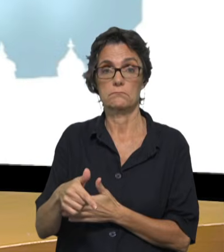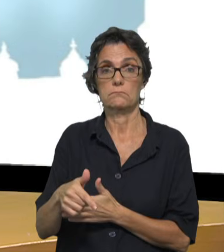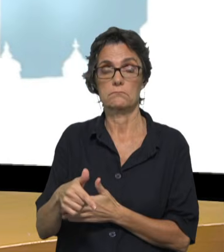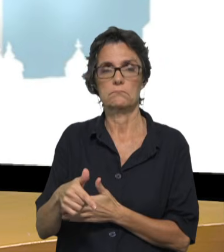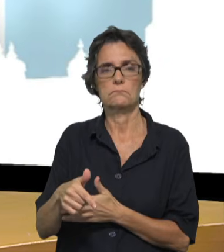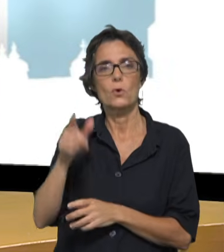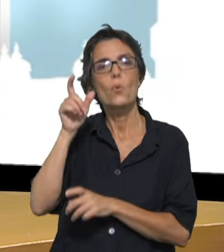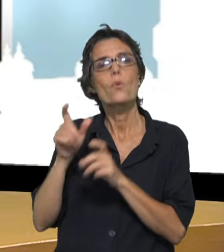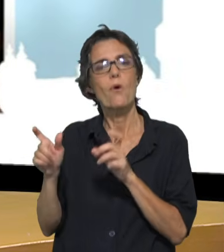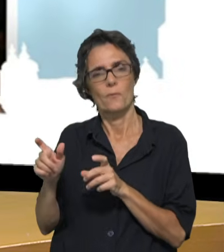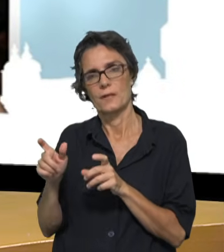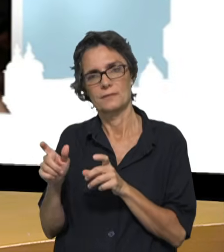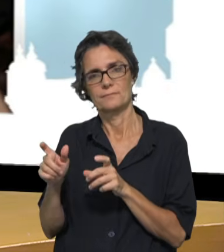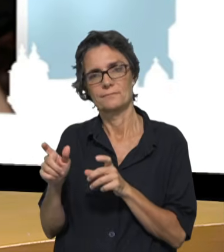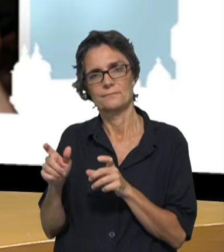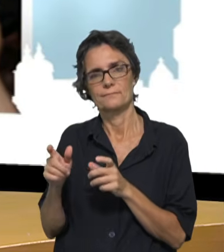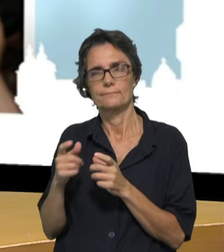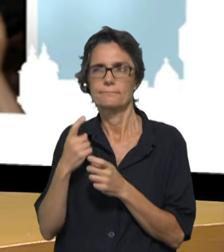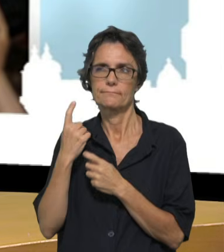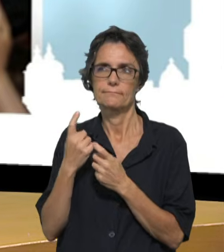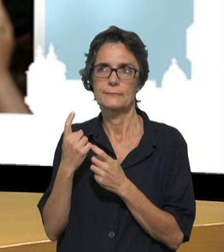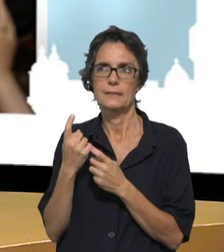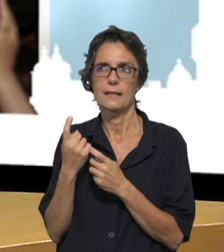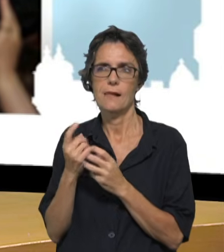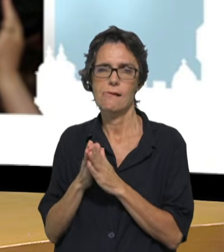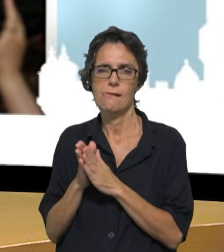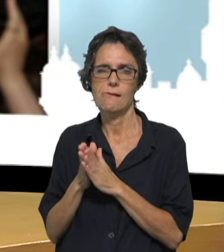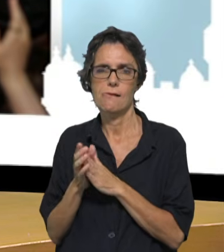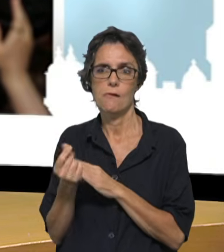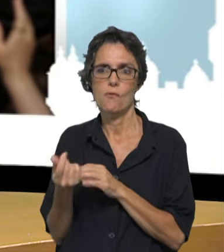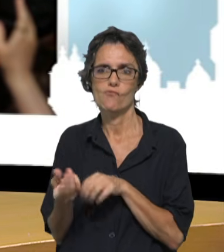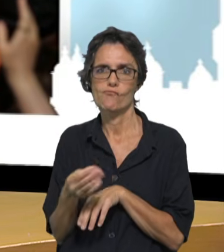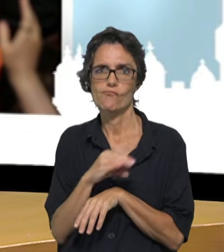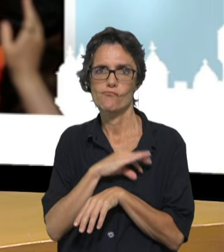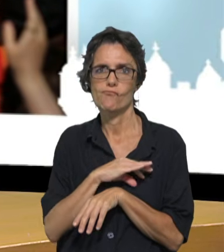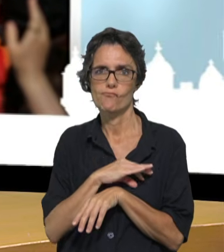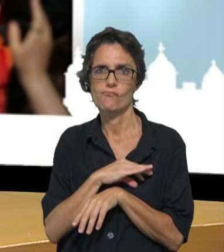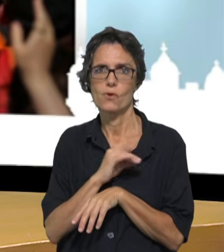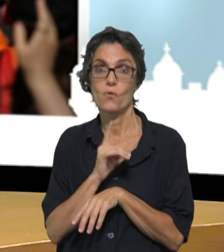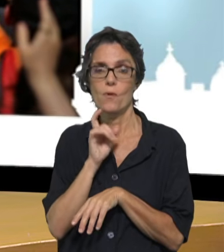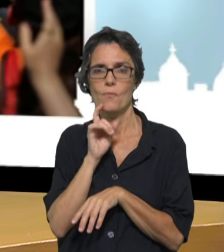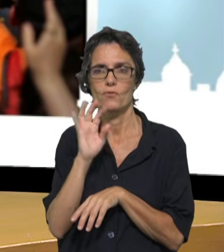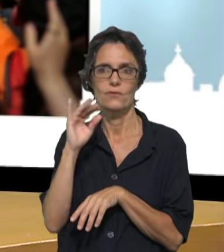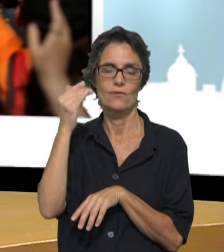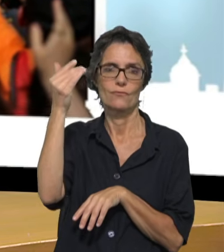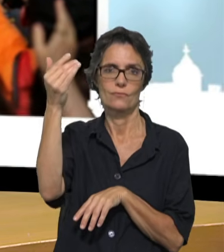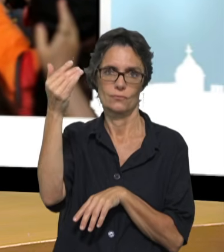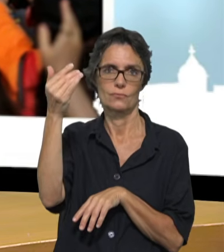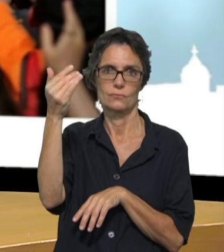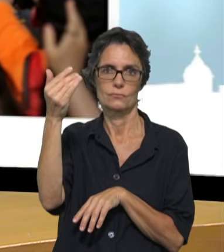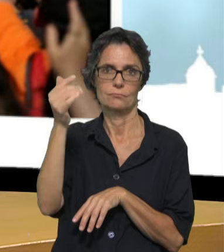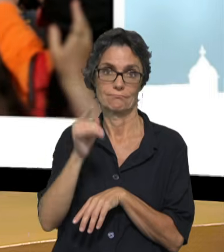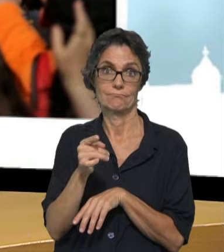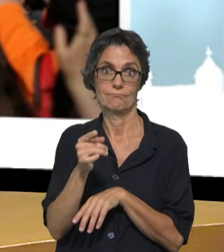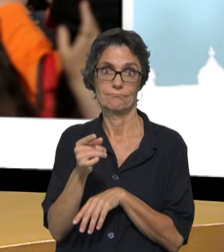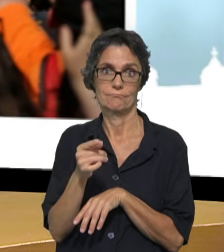homem usufruiu pensando no lucro imediato, ou seja, não pensa na questão do investimento para o futuro, é no lucro imediato. É o mais